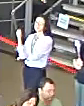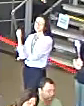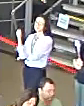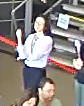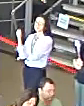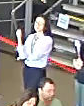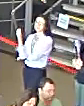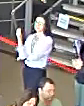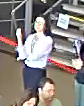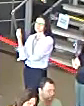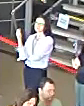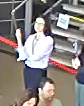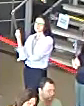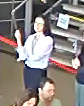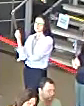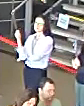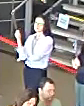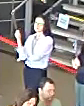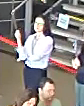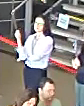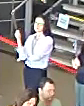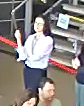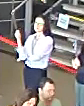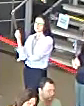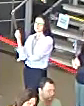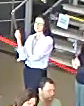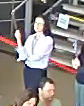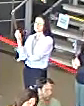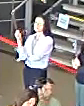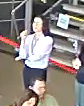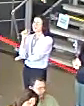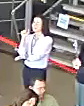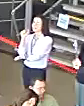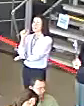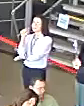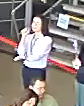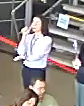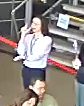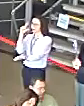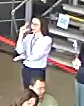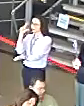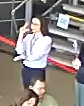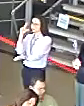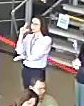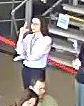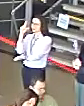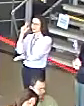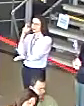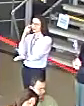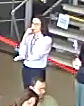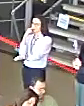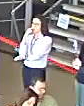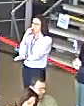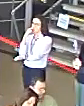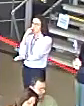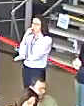vou passar aqui pro Deputado Zé Guilherme membro titular dessa comissão para que ele possa também fazer uso da